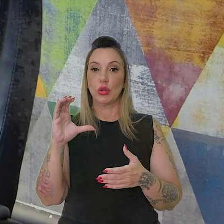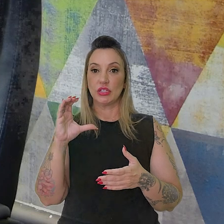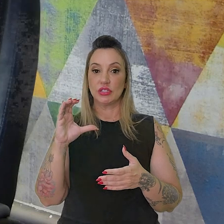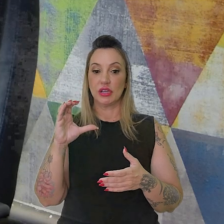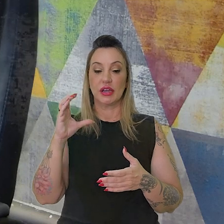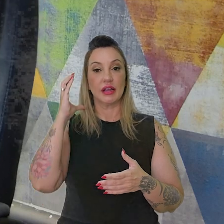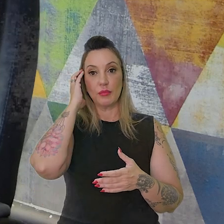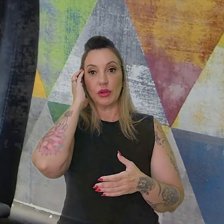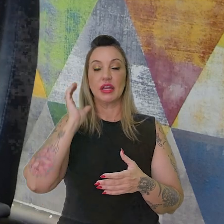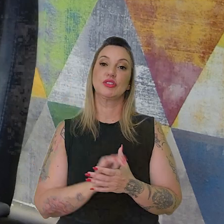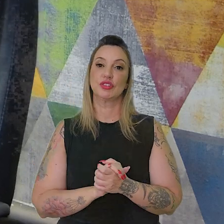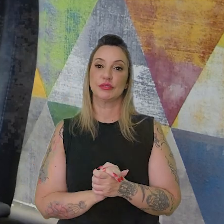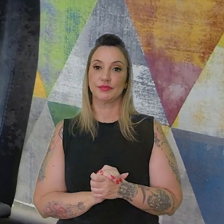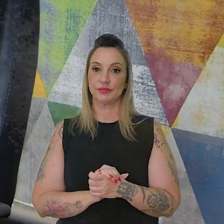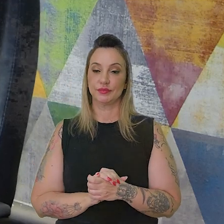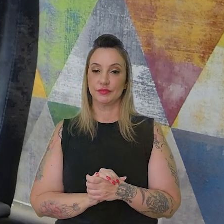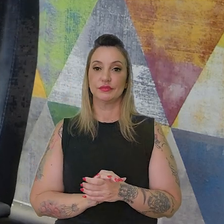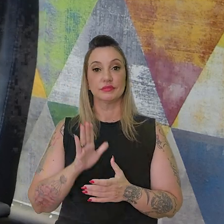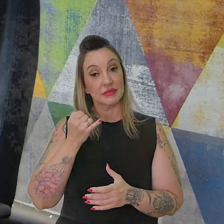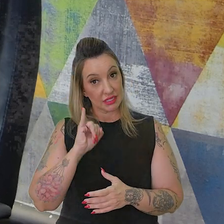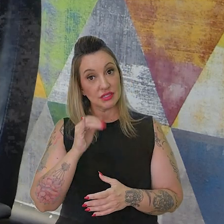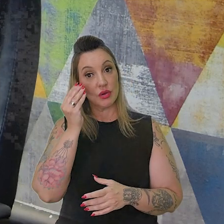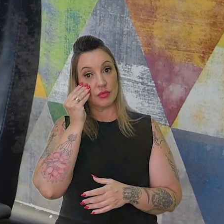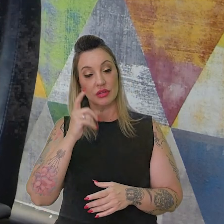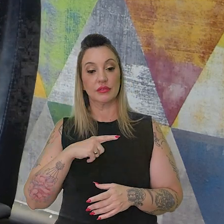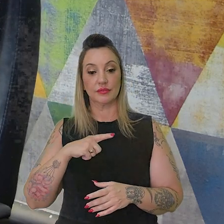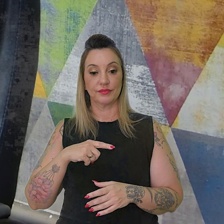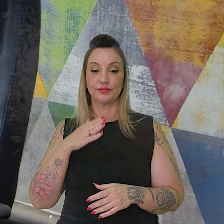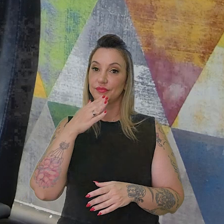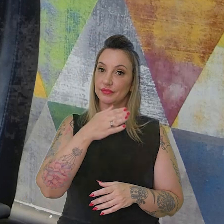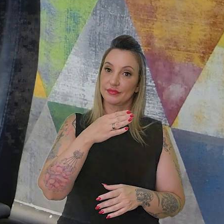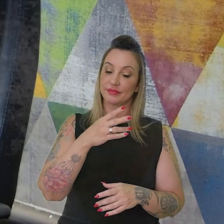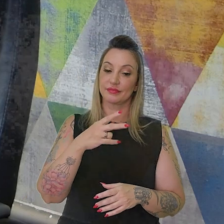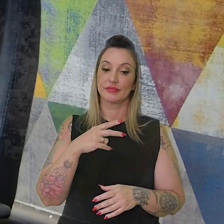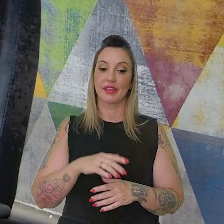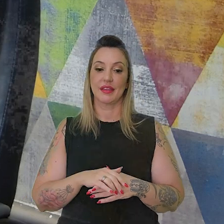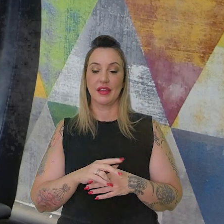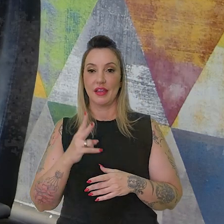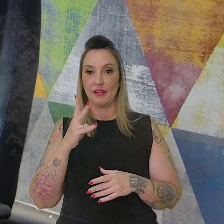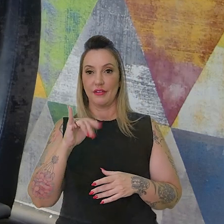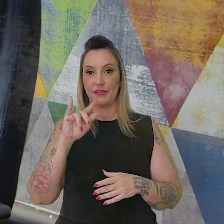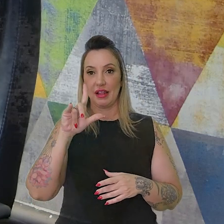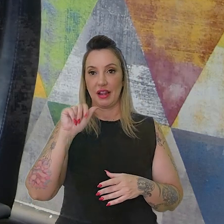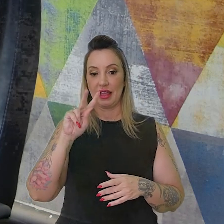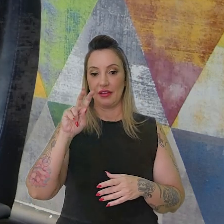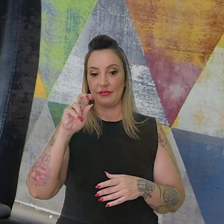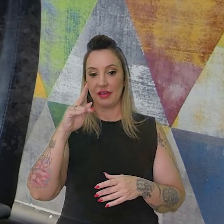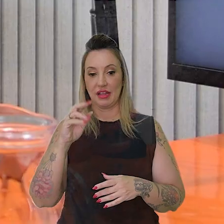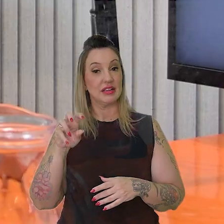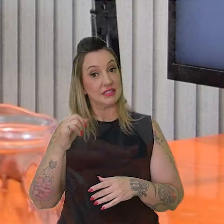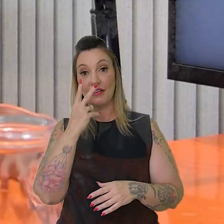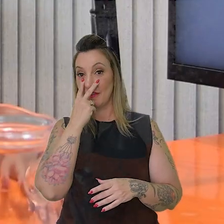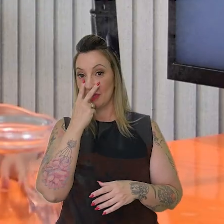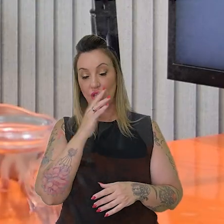Curitiba e Campo Grande E aí Se tiver oportunidade da gente ir lá pra Vila Velha em Vila Velha né esse é mas se